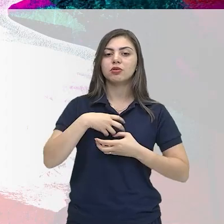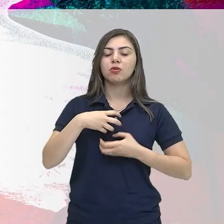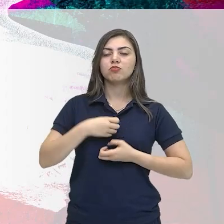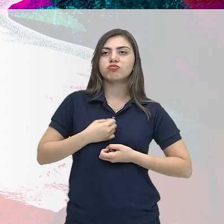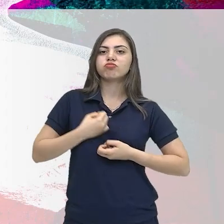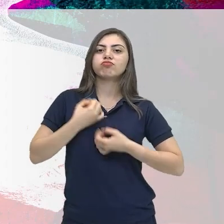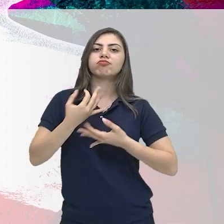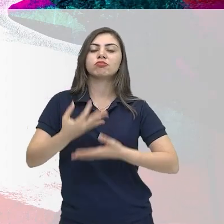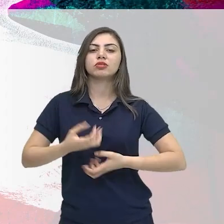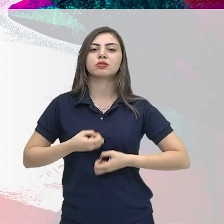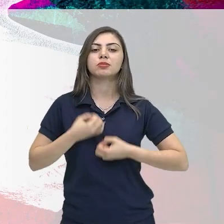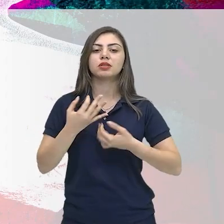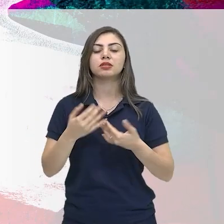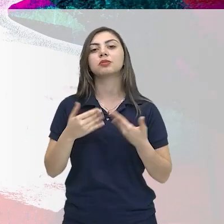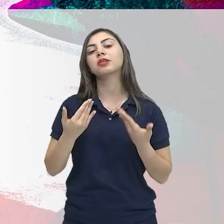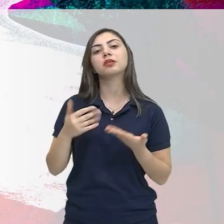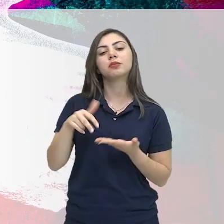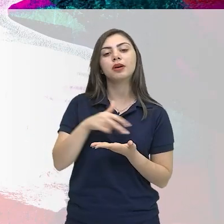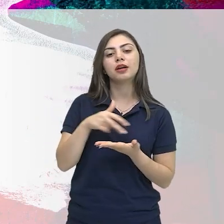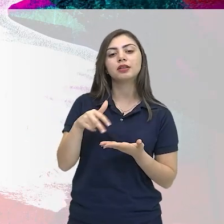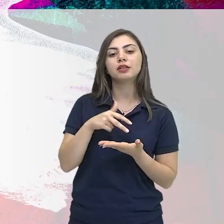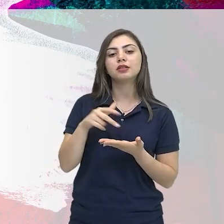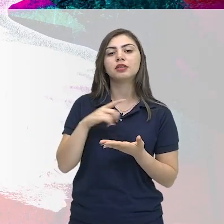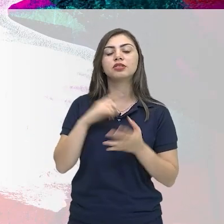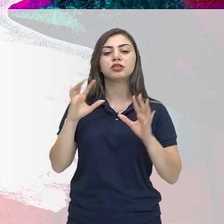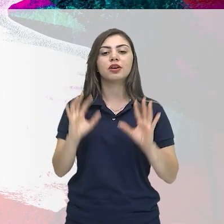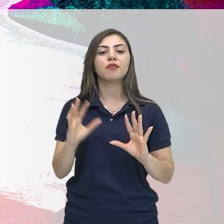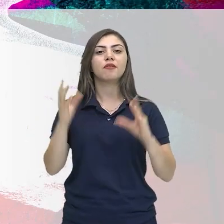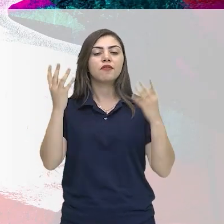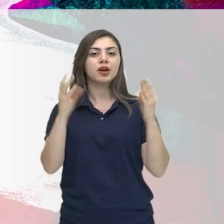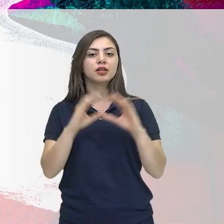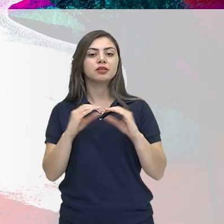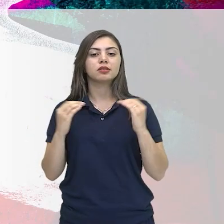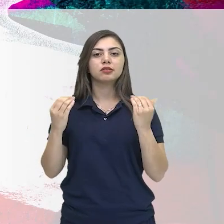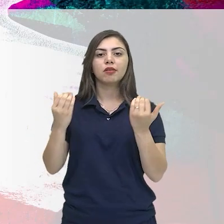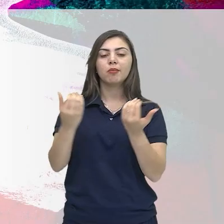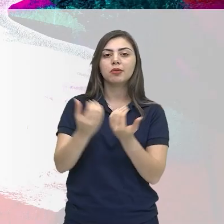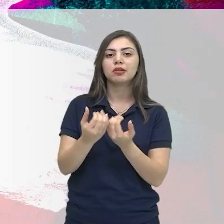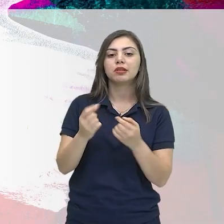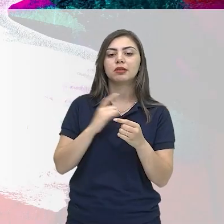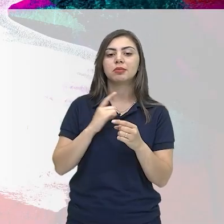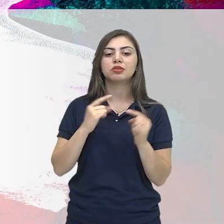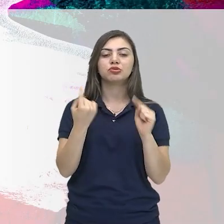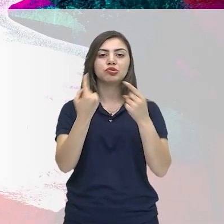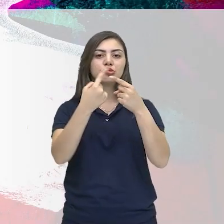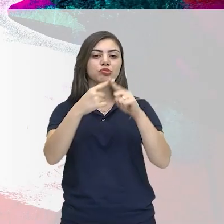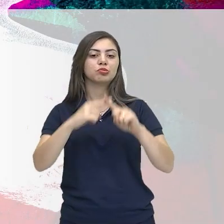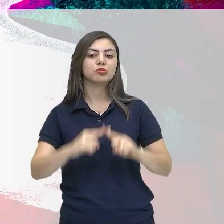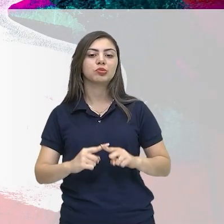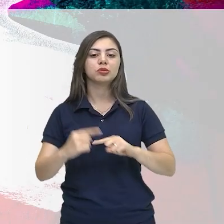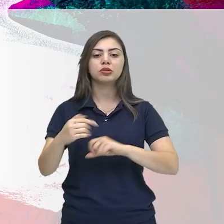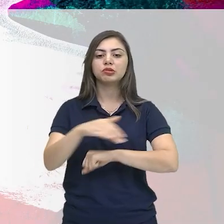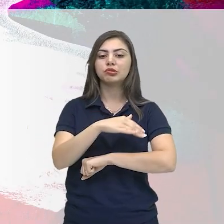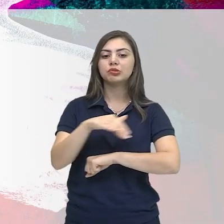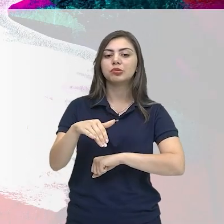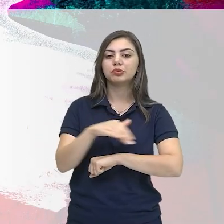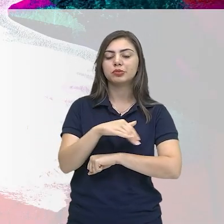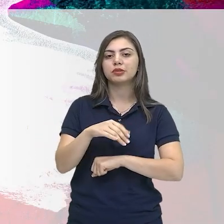dança era praticada em festas comunitárias e batalhas de rua, promovidas por DJs como Kool Herc,